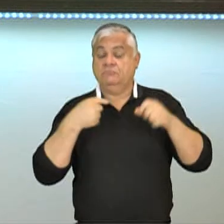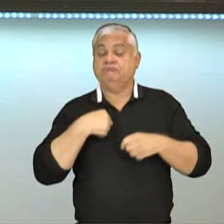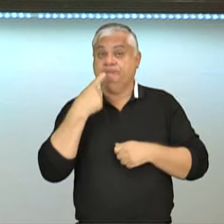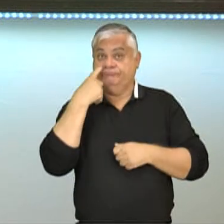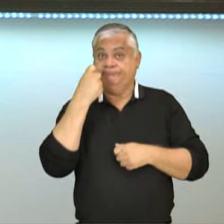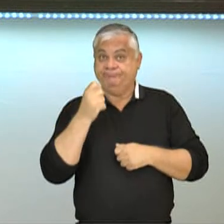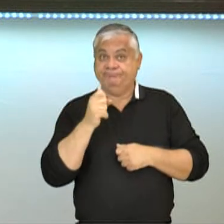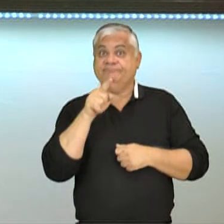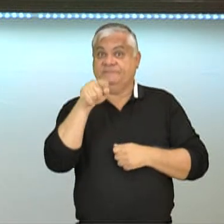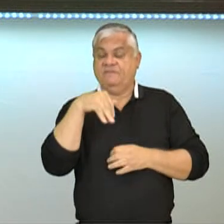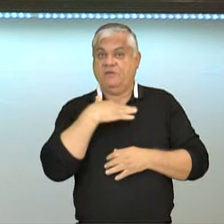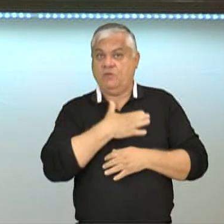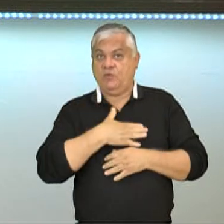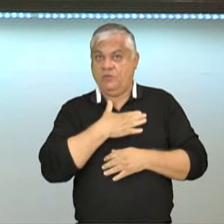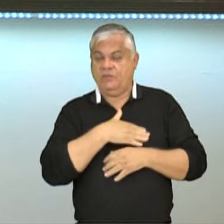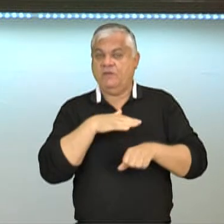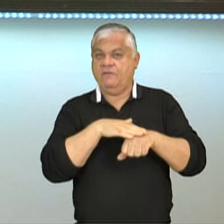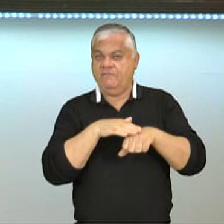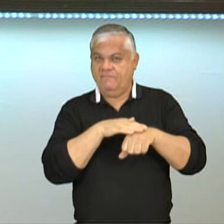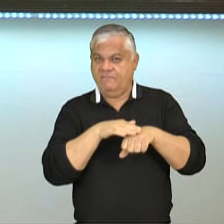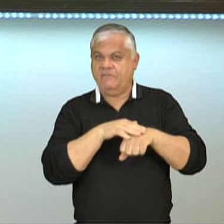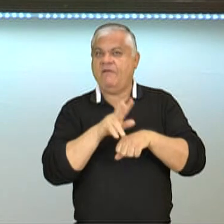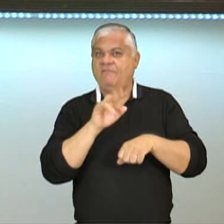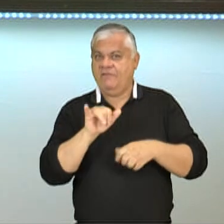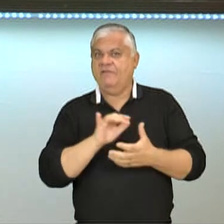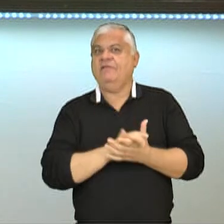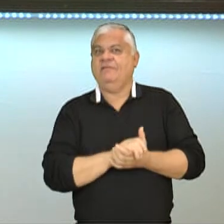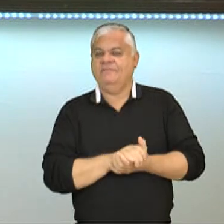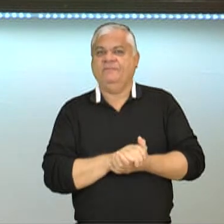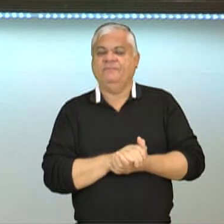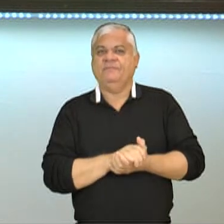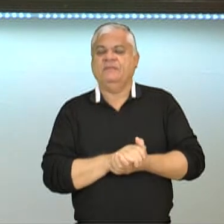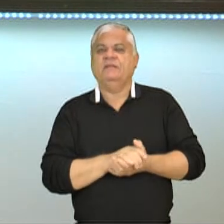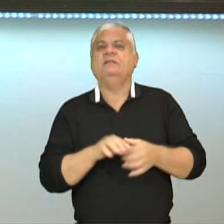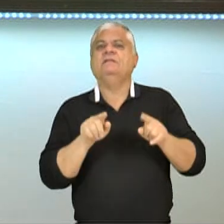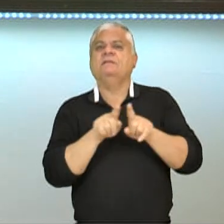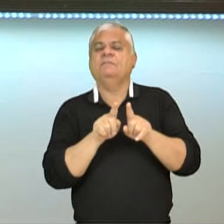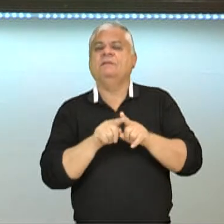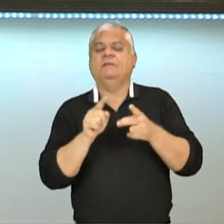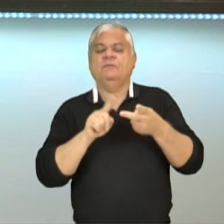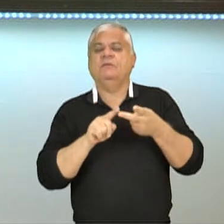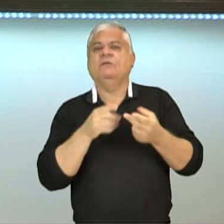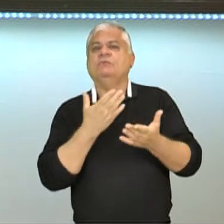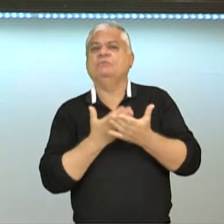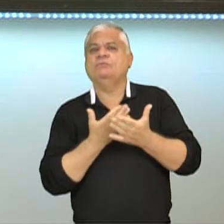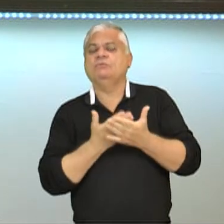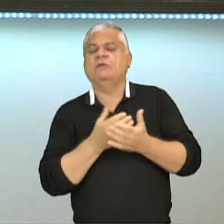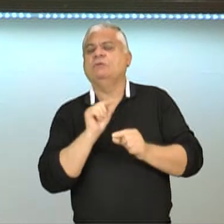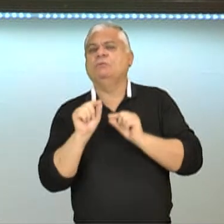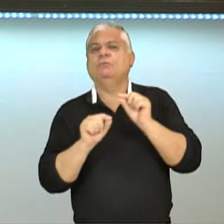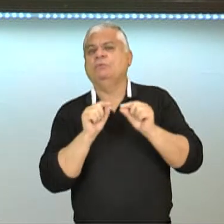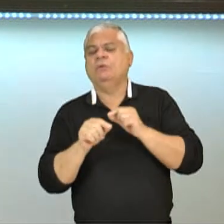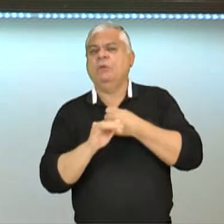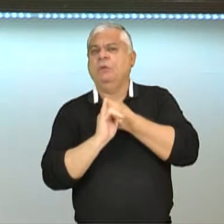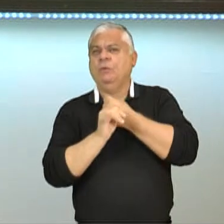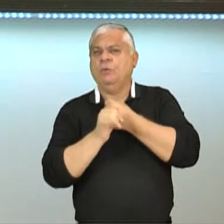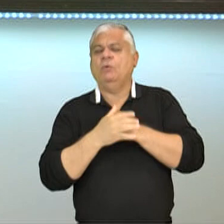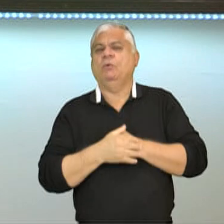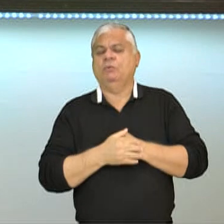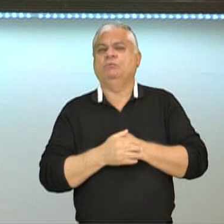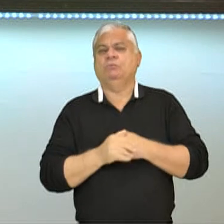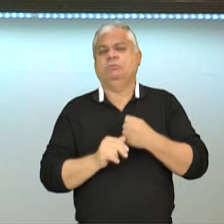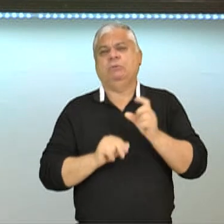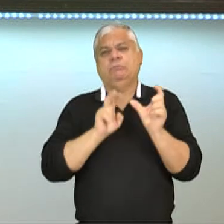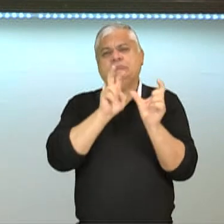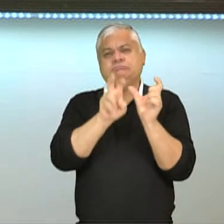para vocês, que vocês gostam de conversar bastante sobre. E vamos estudar a partir desse conto alguns advérbios,